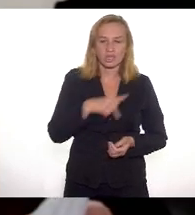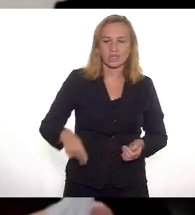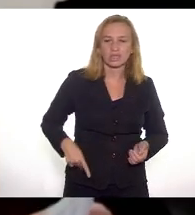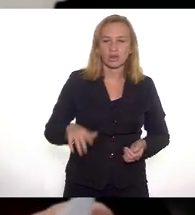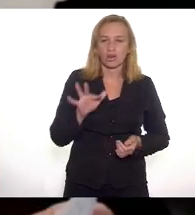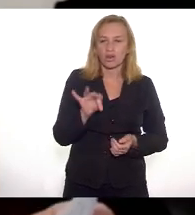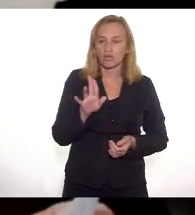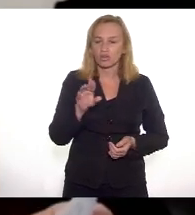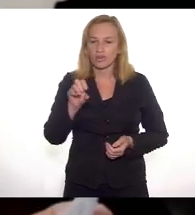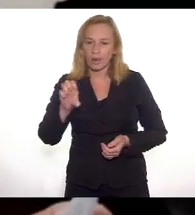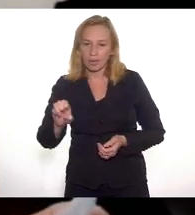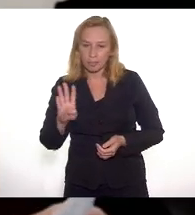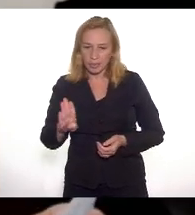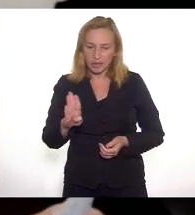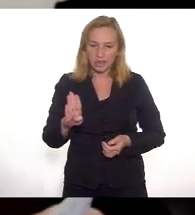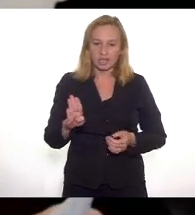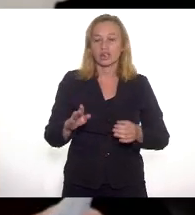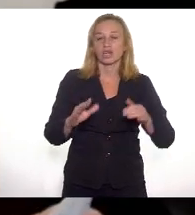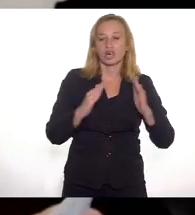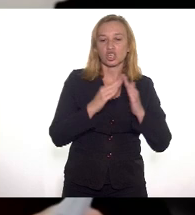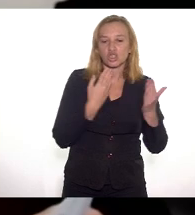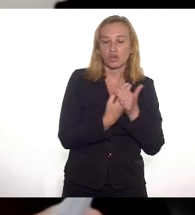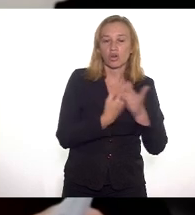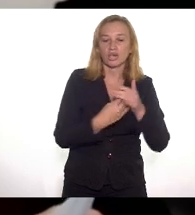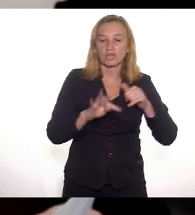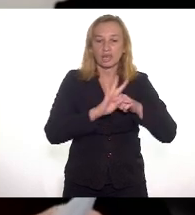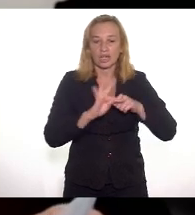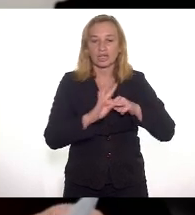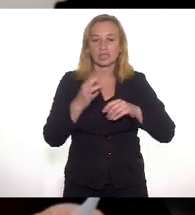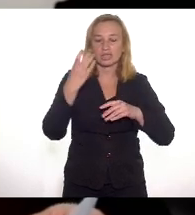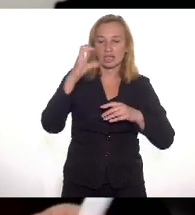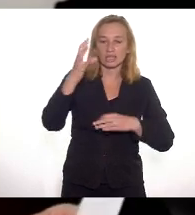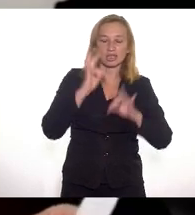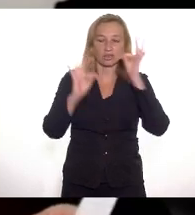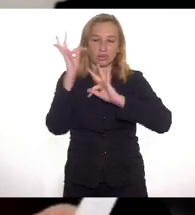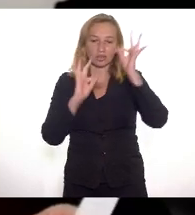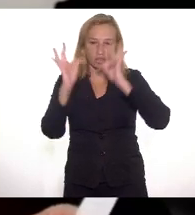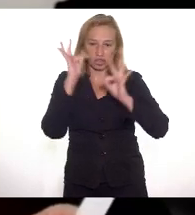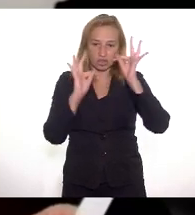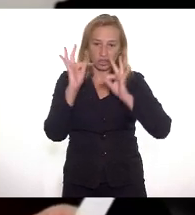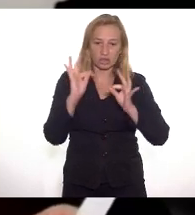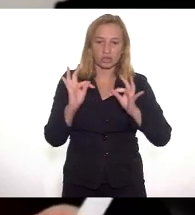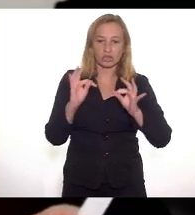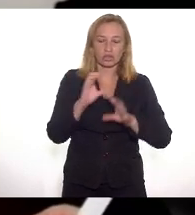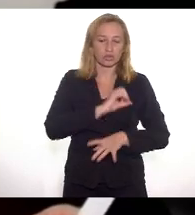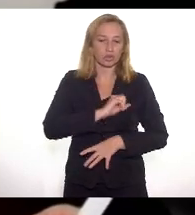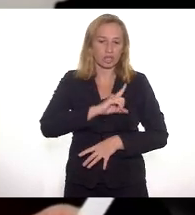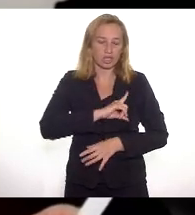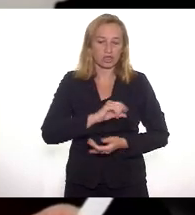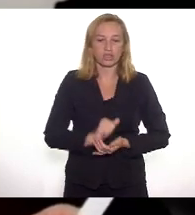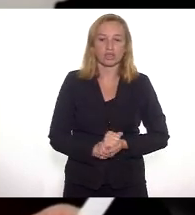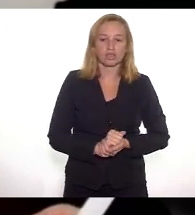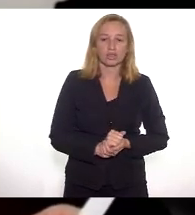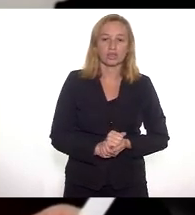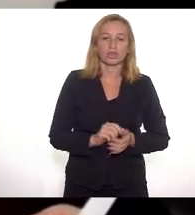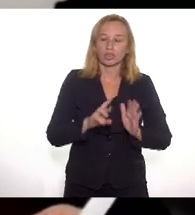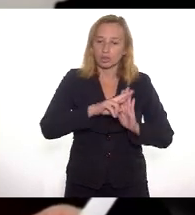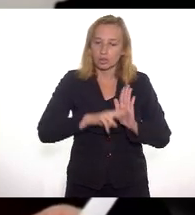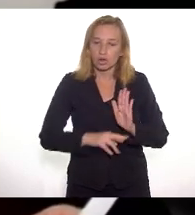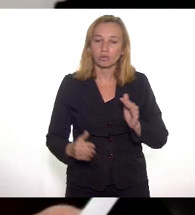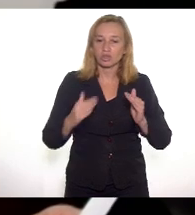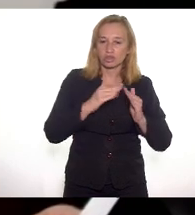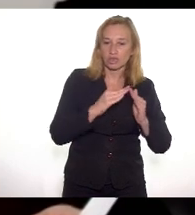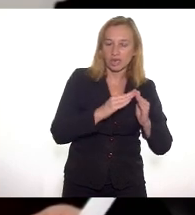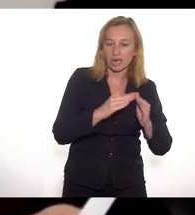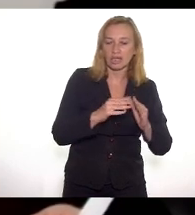Fundec, Fundação de Apoio à Escola Técnica, Ciência, Tecnologia, Esporte, Lazer, Políticas Sociais de Duque de Caxias. Parecer da Comissão de Normas Internas e